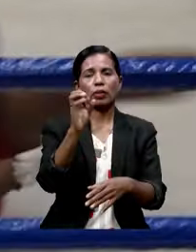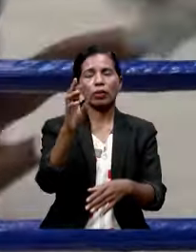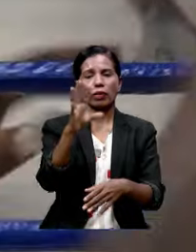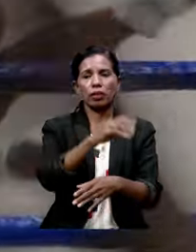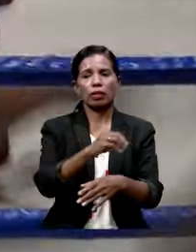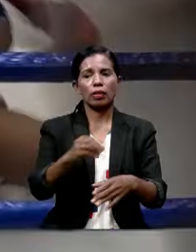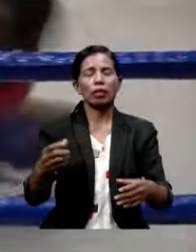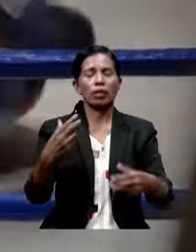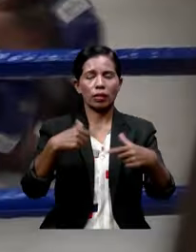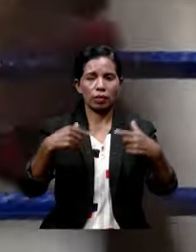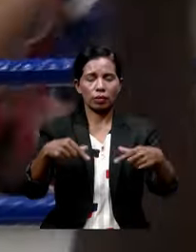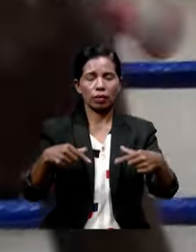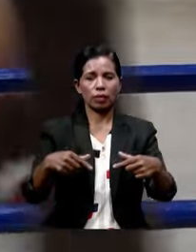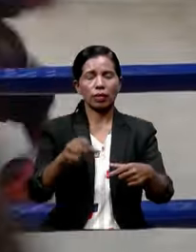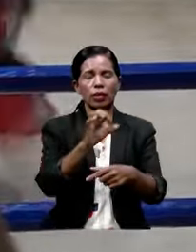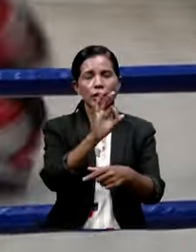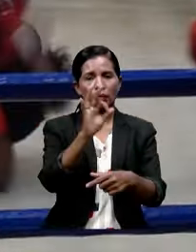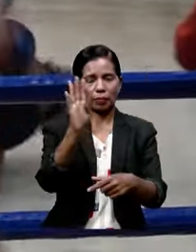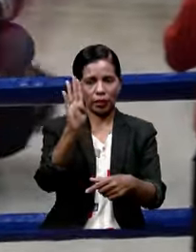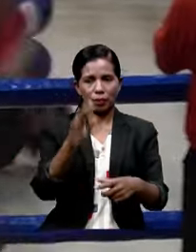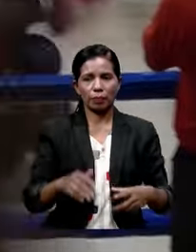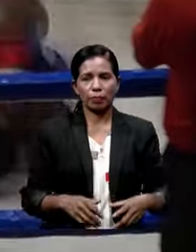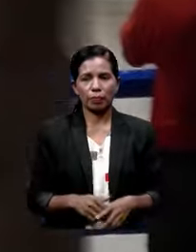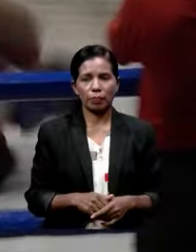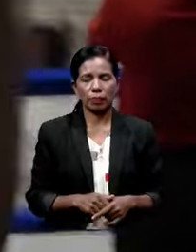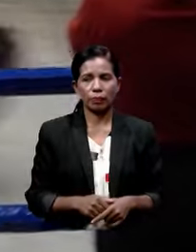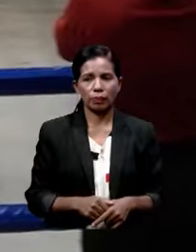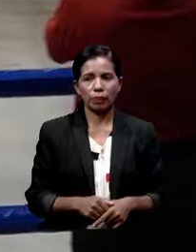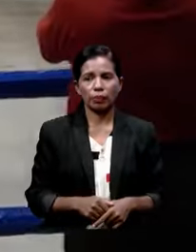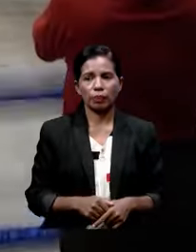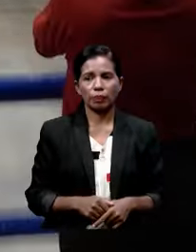NB Sadik Malu e a social media. Agostinho da Costa, Ziamen.